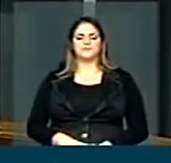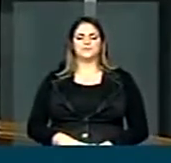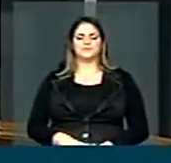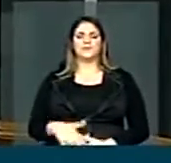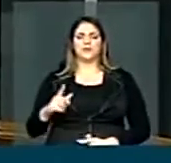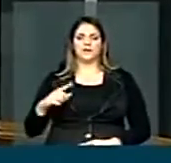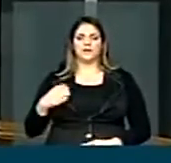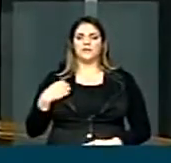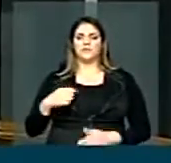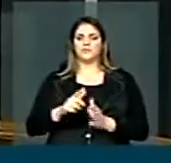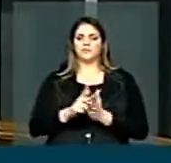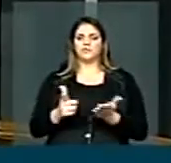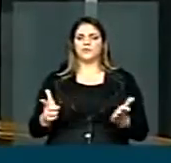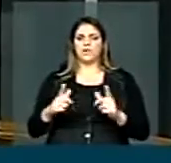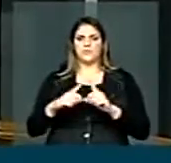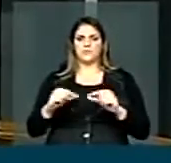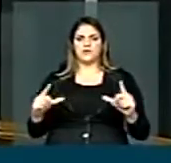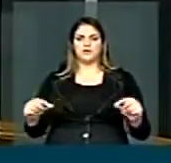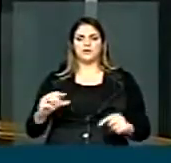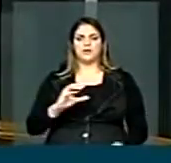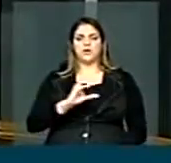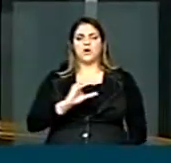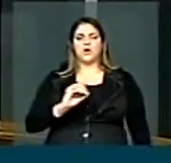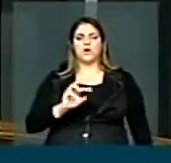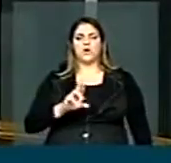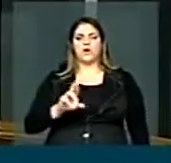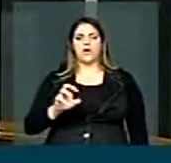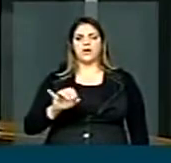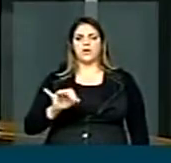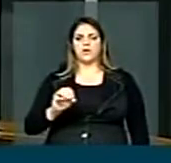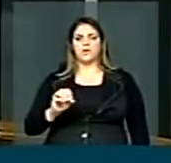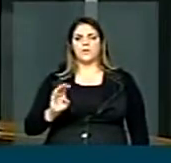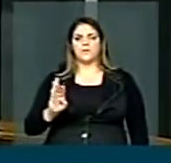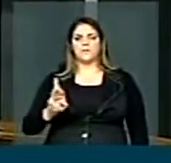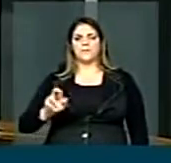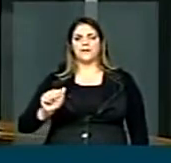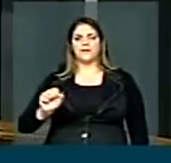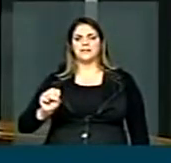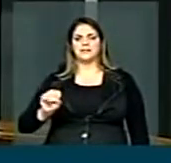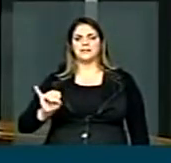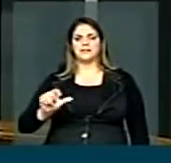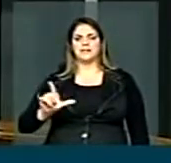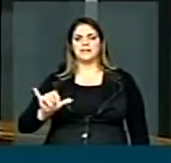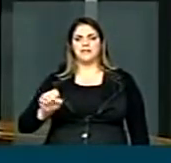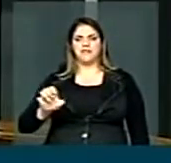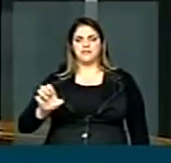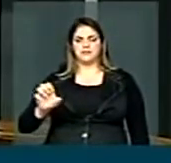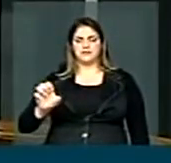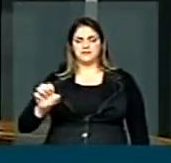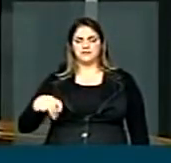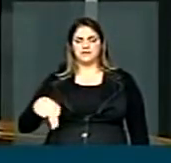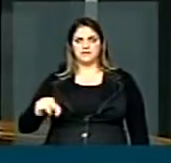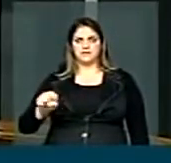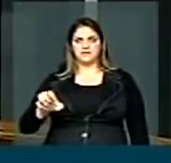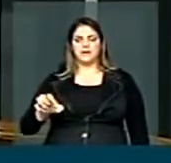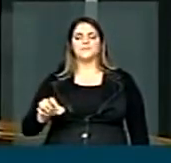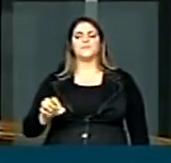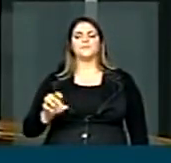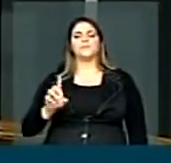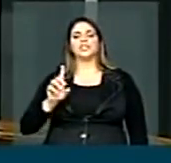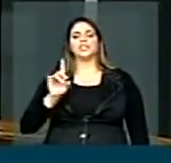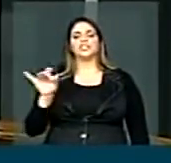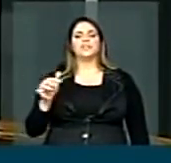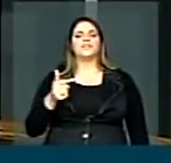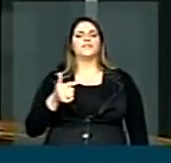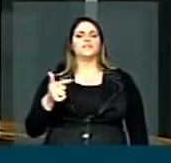Brasiliense, a visão do Correio, o editorial do Correio, do dia